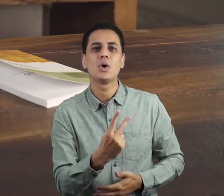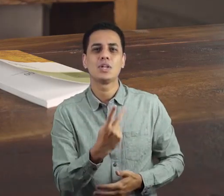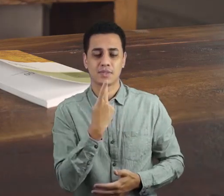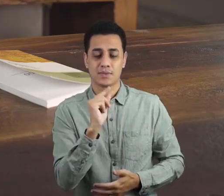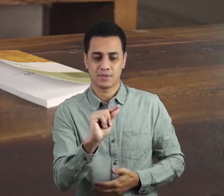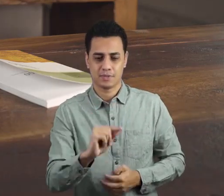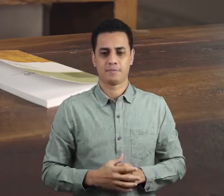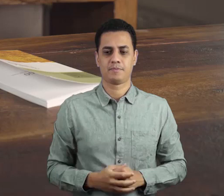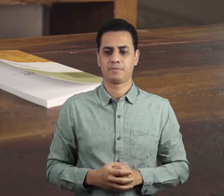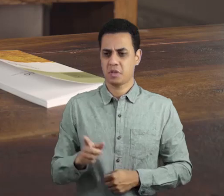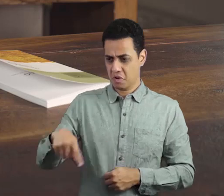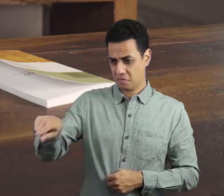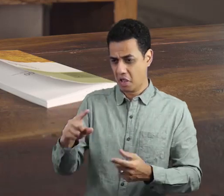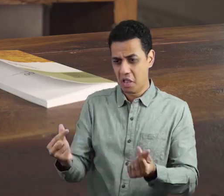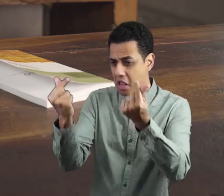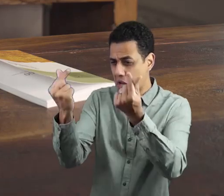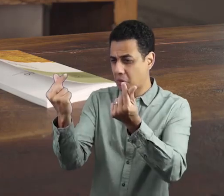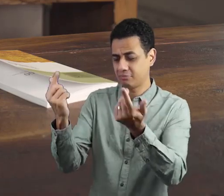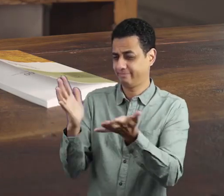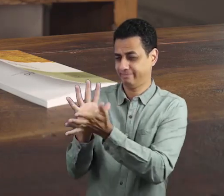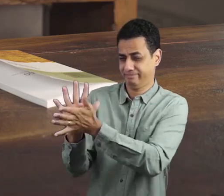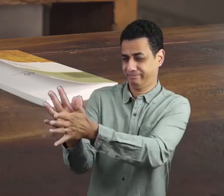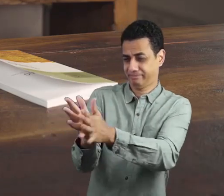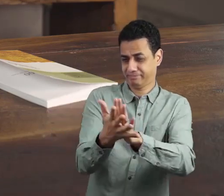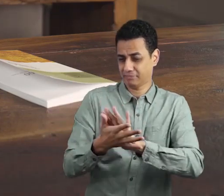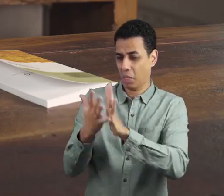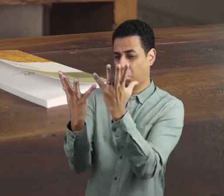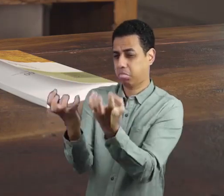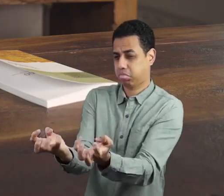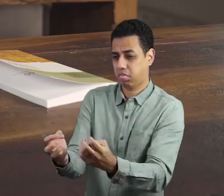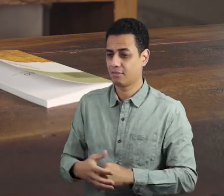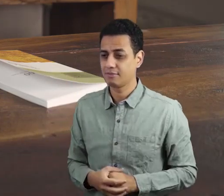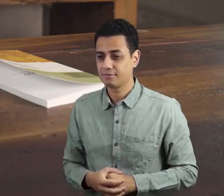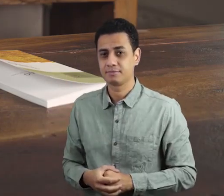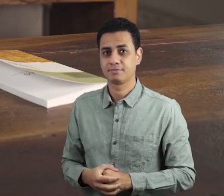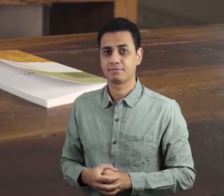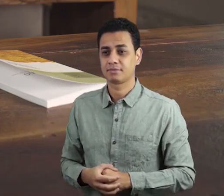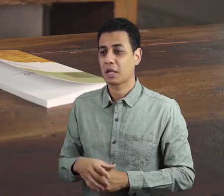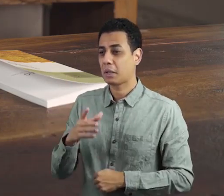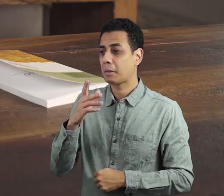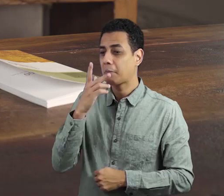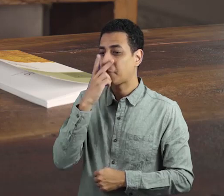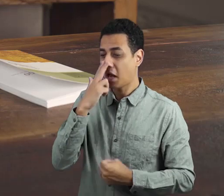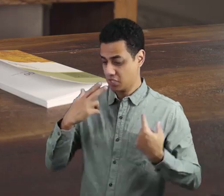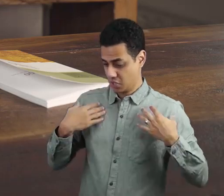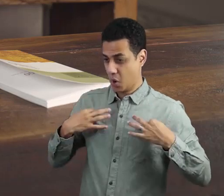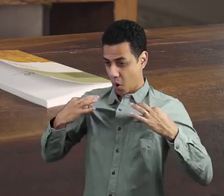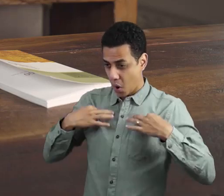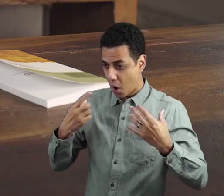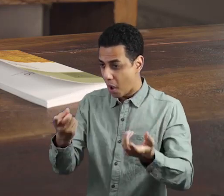estava sobrando, apodrecendo, mas eles não distribuíam. Eram como se fossem águas paradas e não um rio corrente,